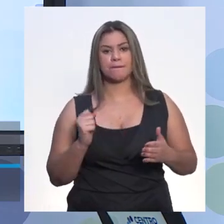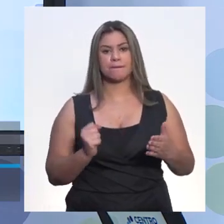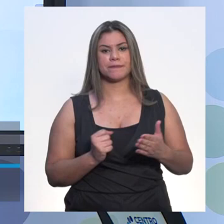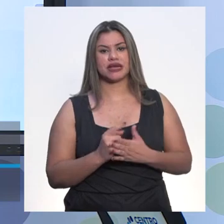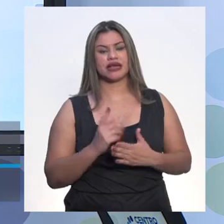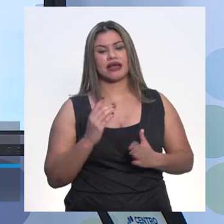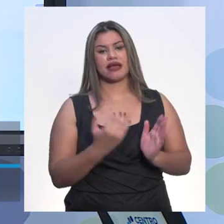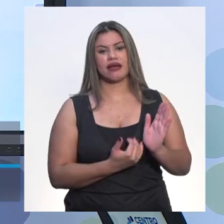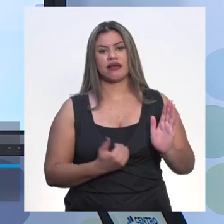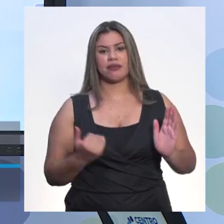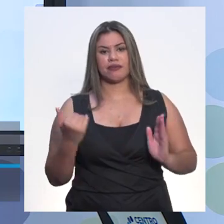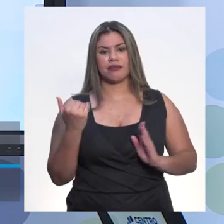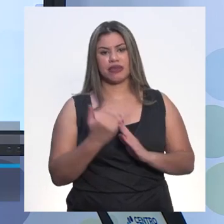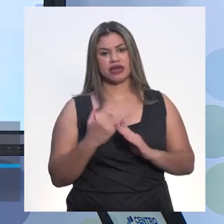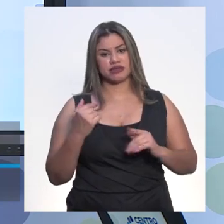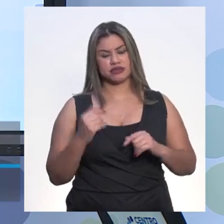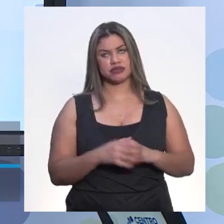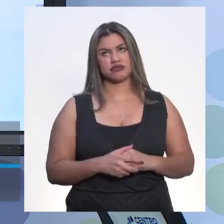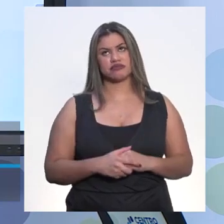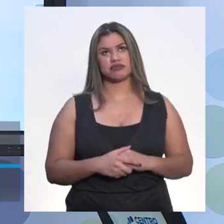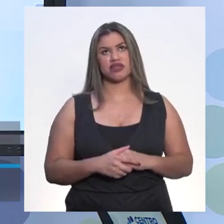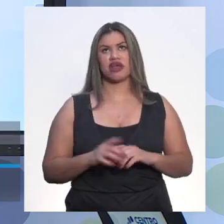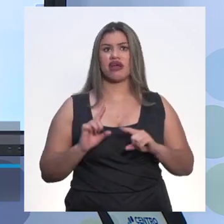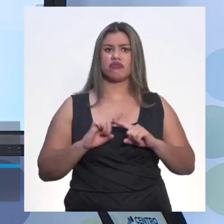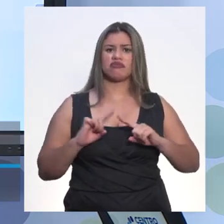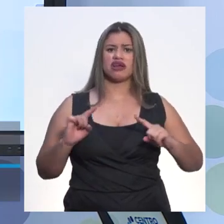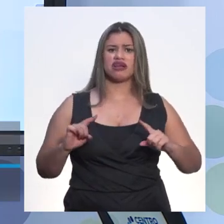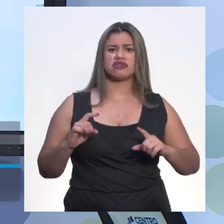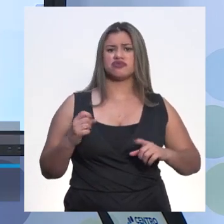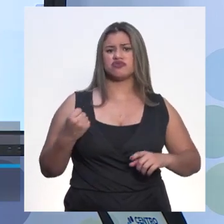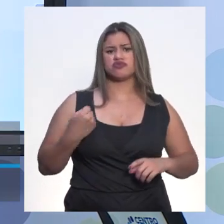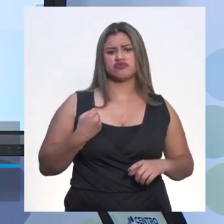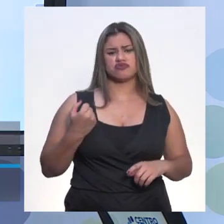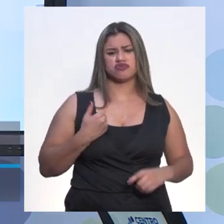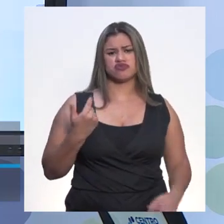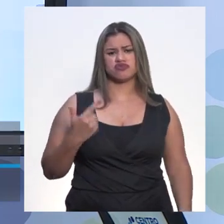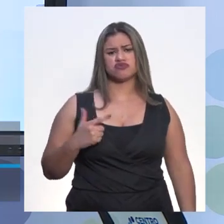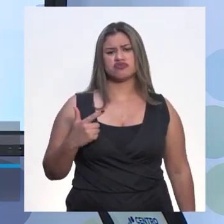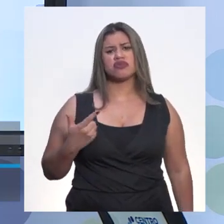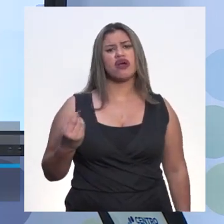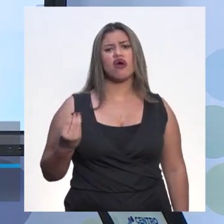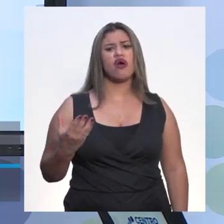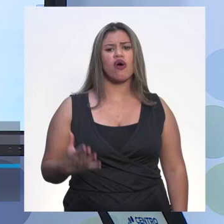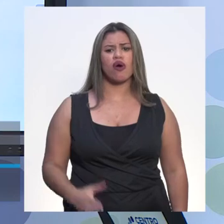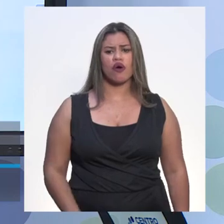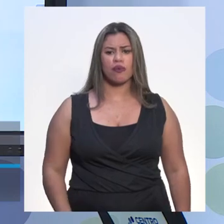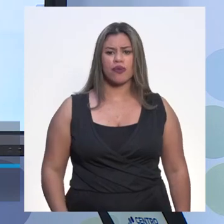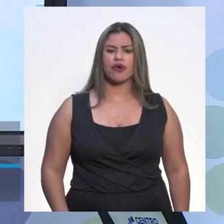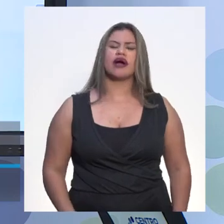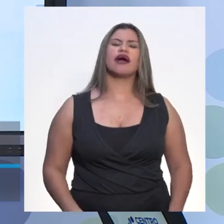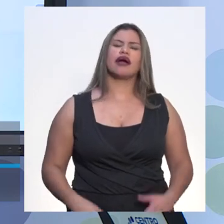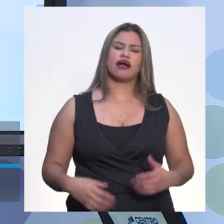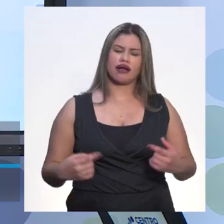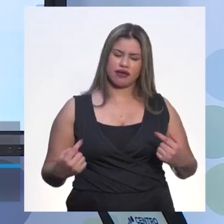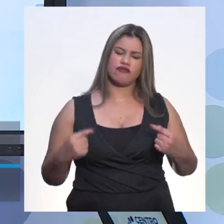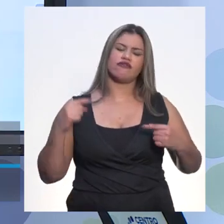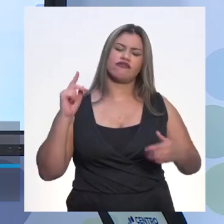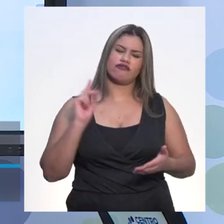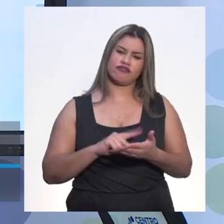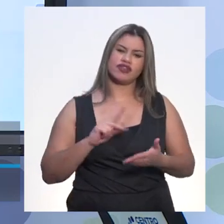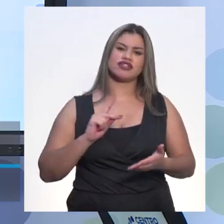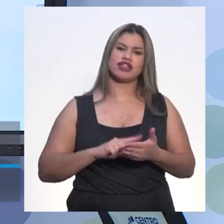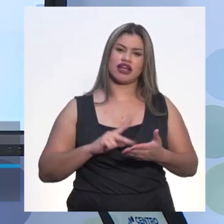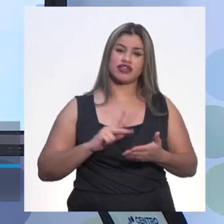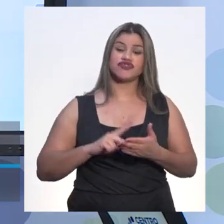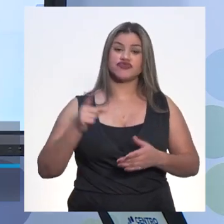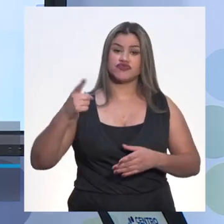desse valor. Ah, mas, Alessandra, você não deu fórmula, não deu nada. Não dei mesmo. A ideia é exatamente, né, Jonas, descobrir?